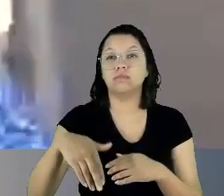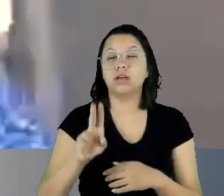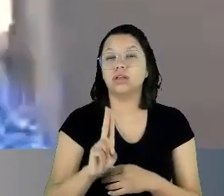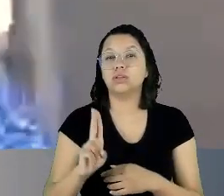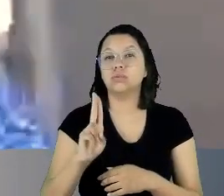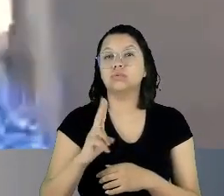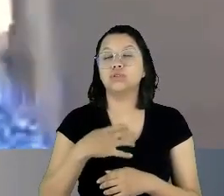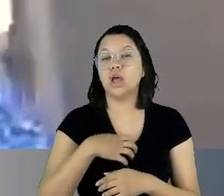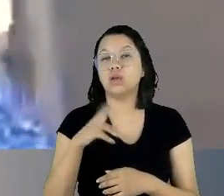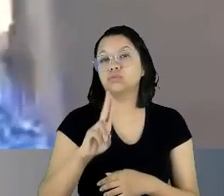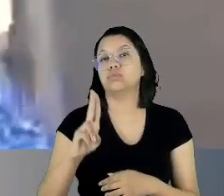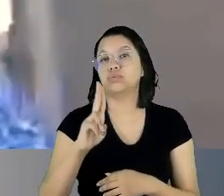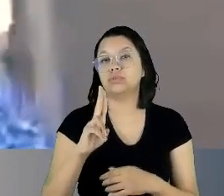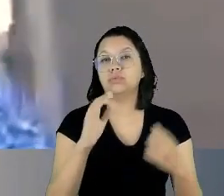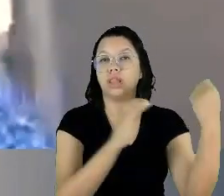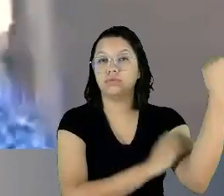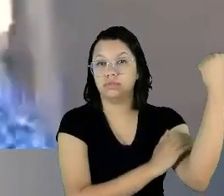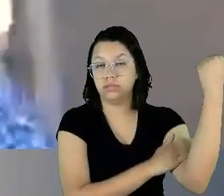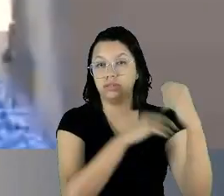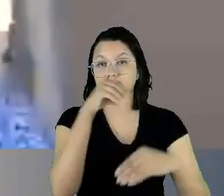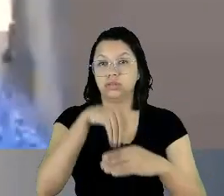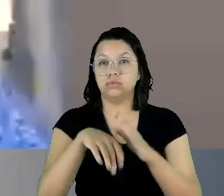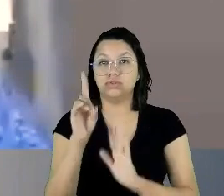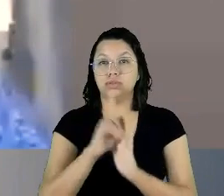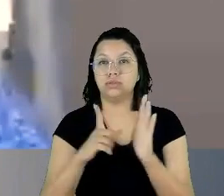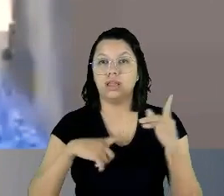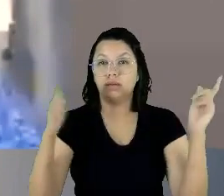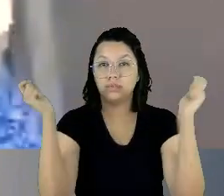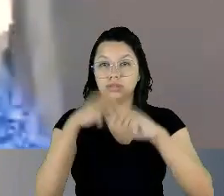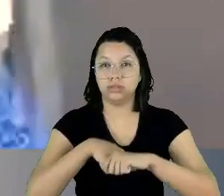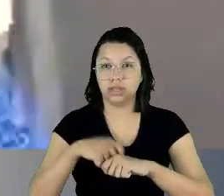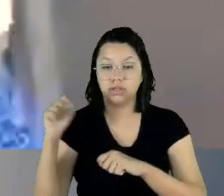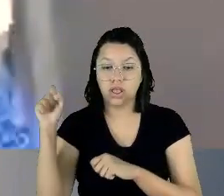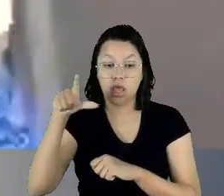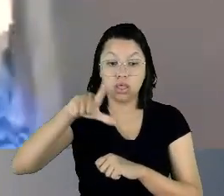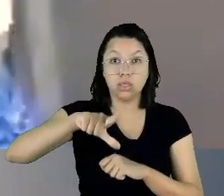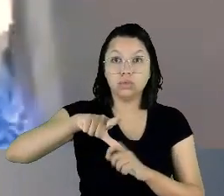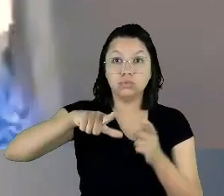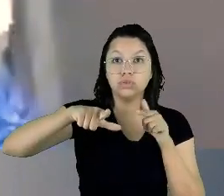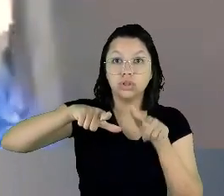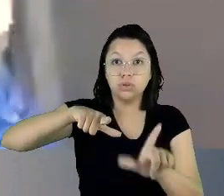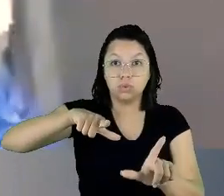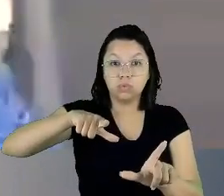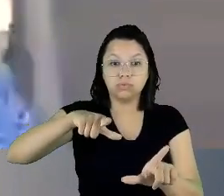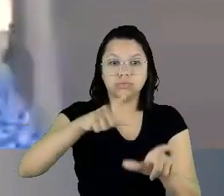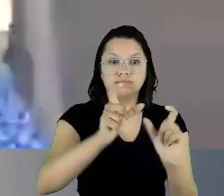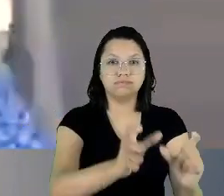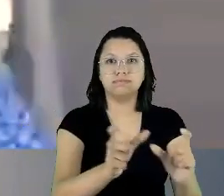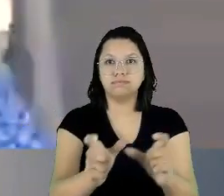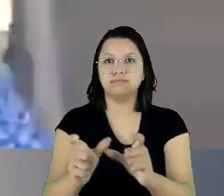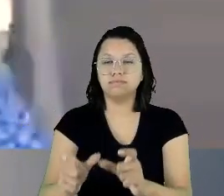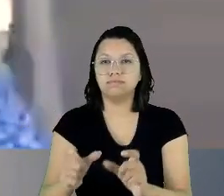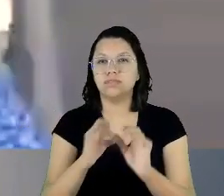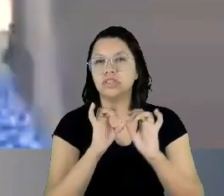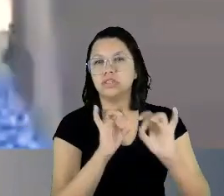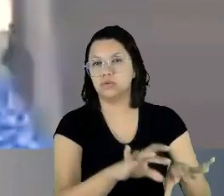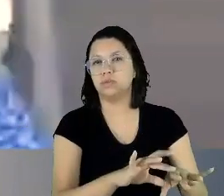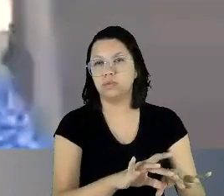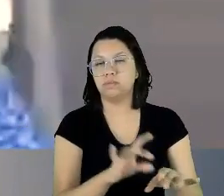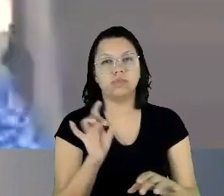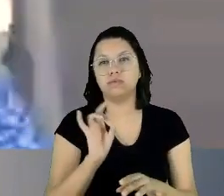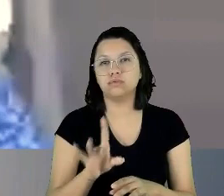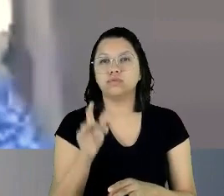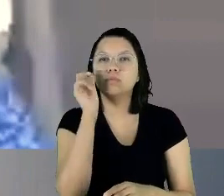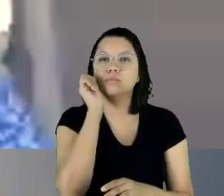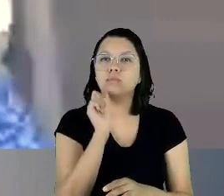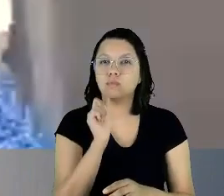utilizados pelas feministas no direito têm a capacidade de jogar luz sobre outras categorias excluídas, que não só as categorias